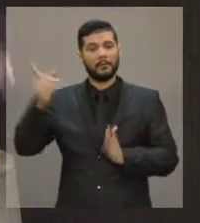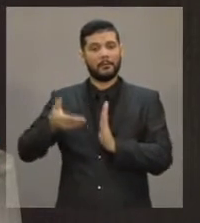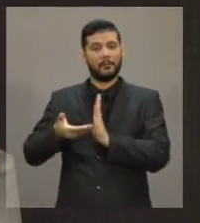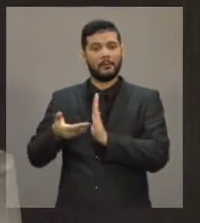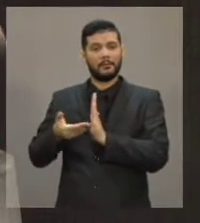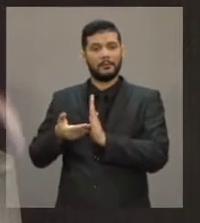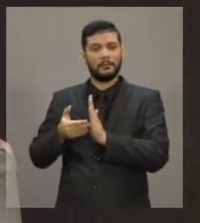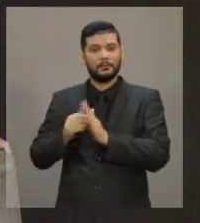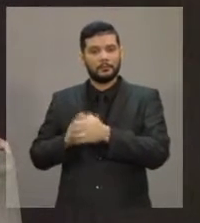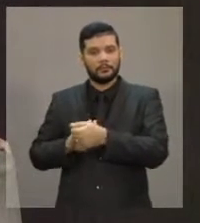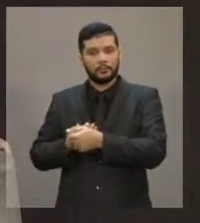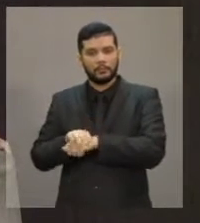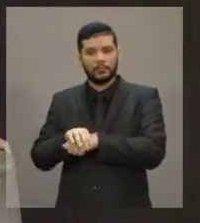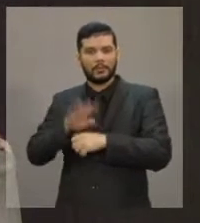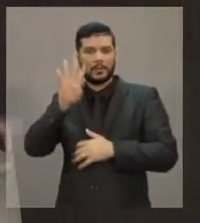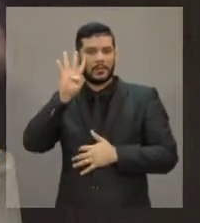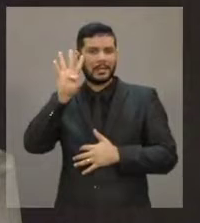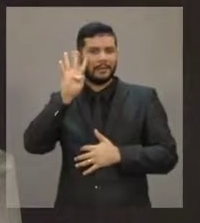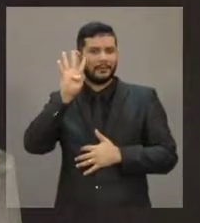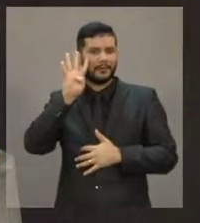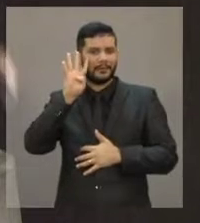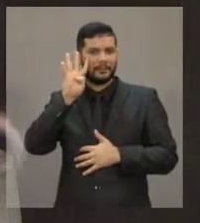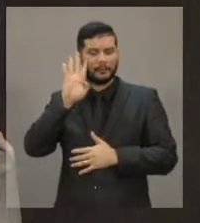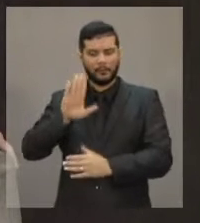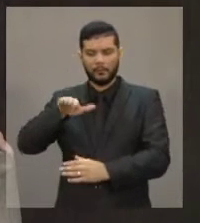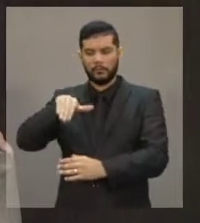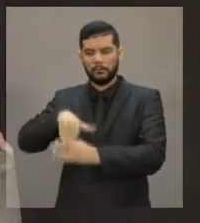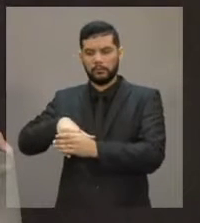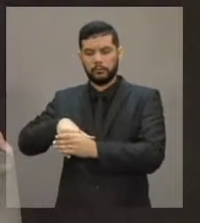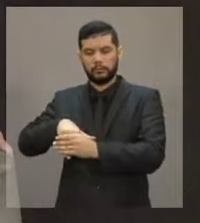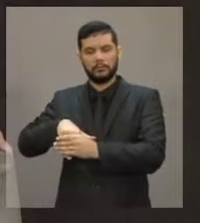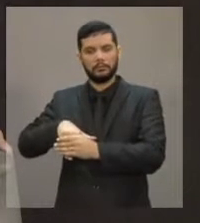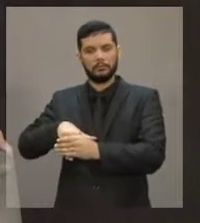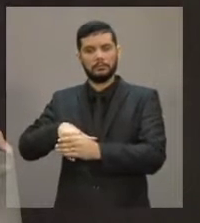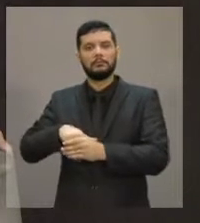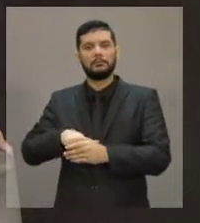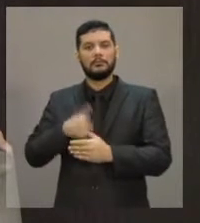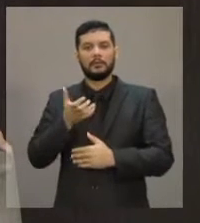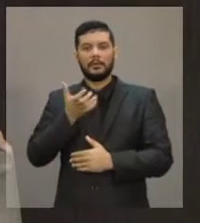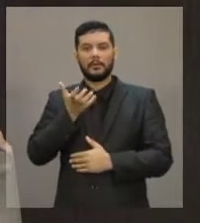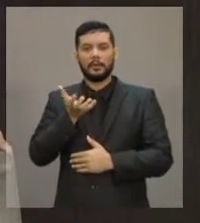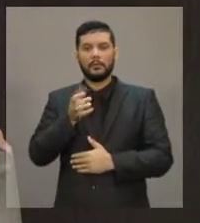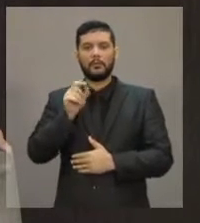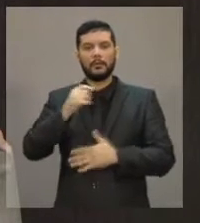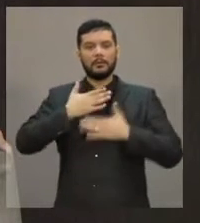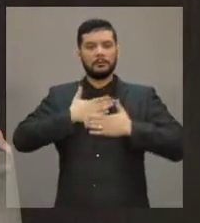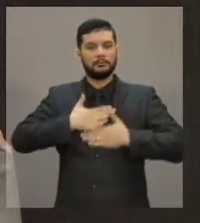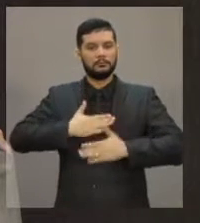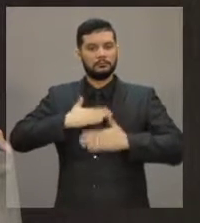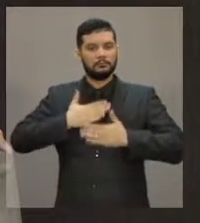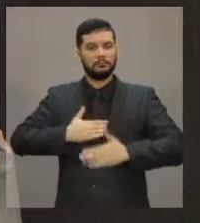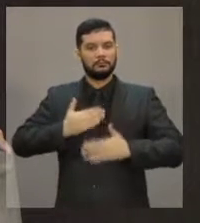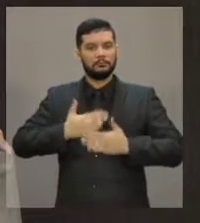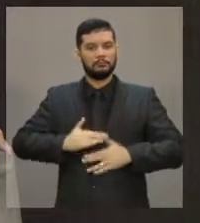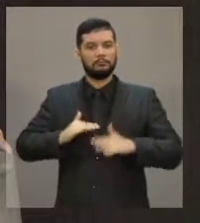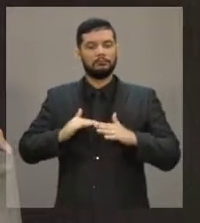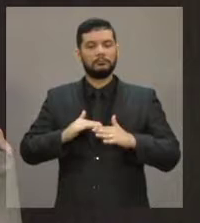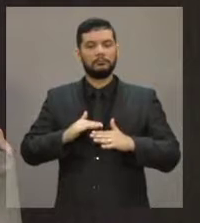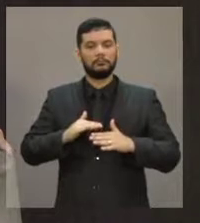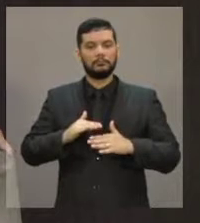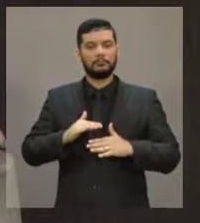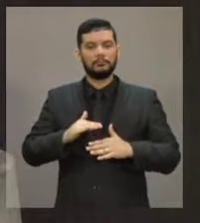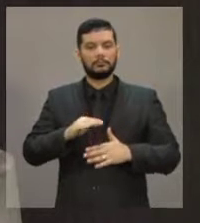na noite da quarta-feira, votaram pela destruição do repouso semanal